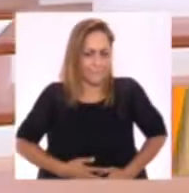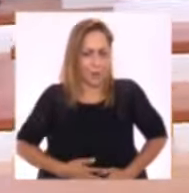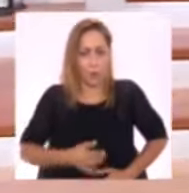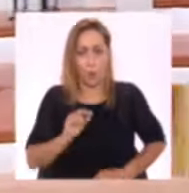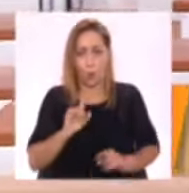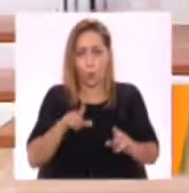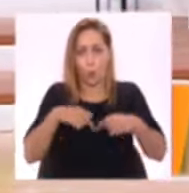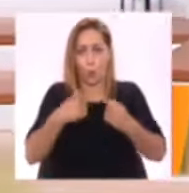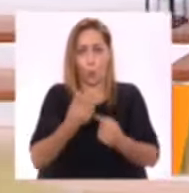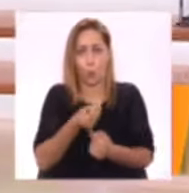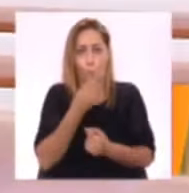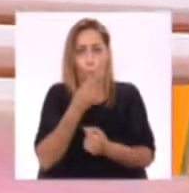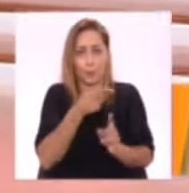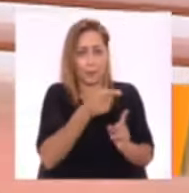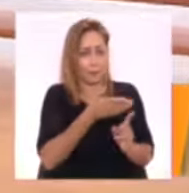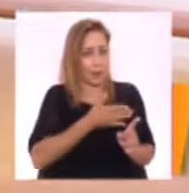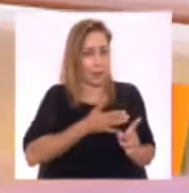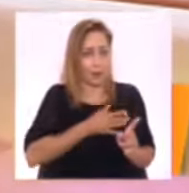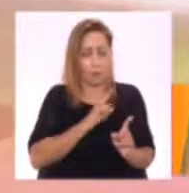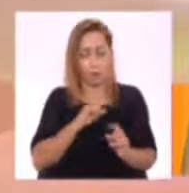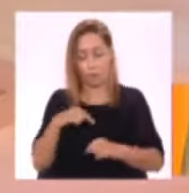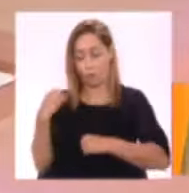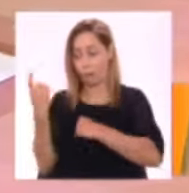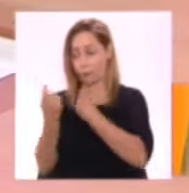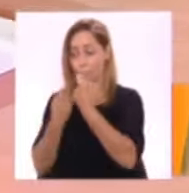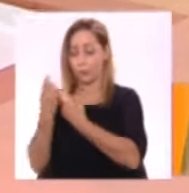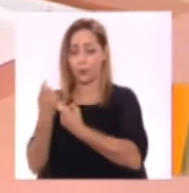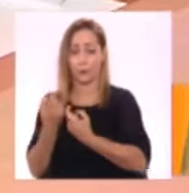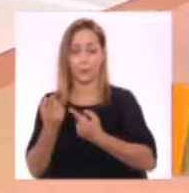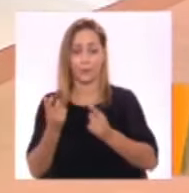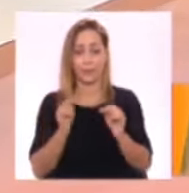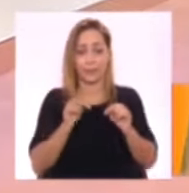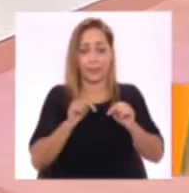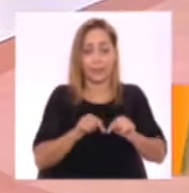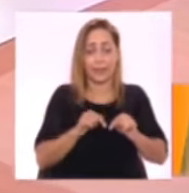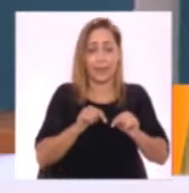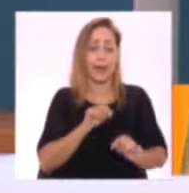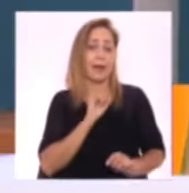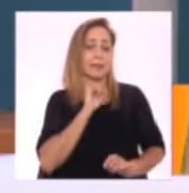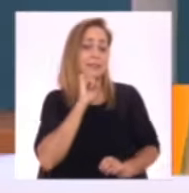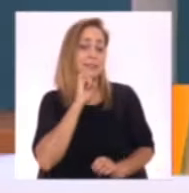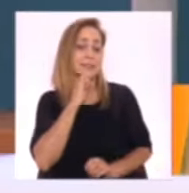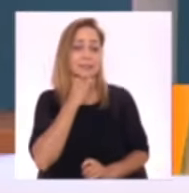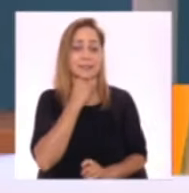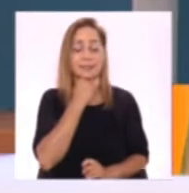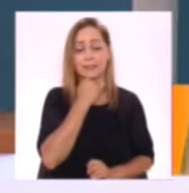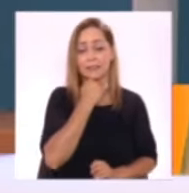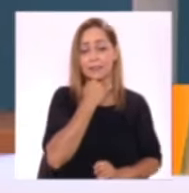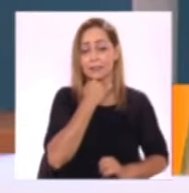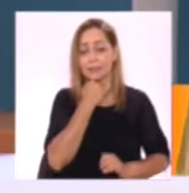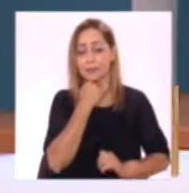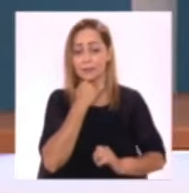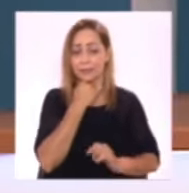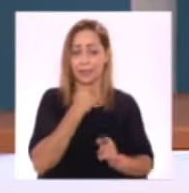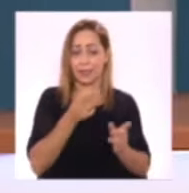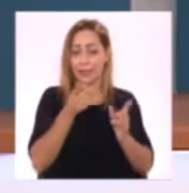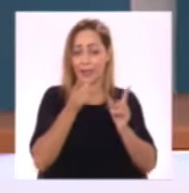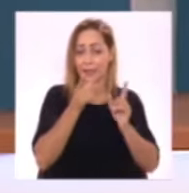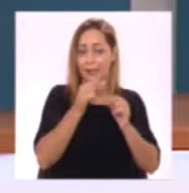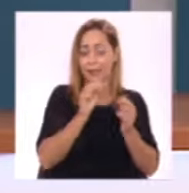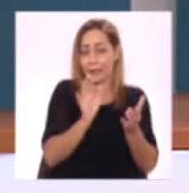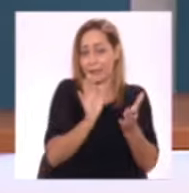não vai procurar. Este é o segredo de um